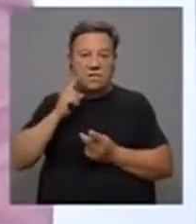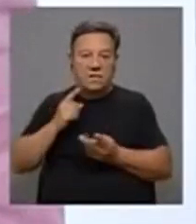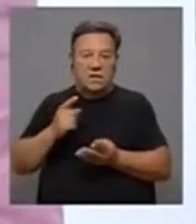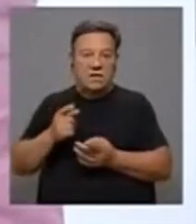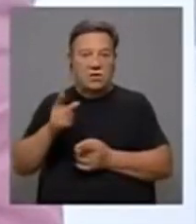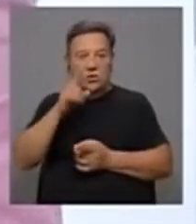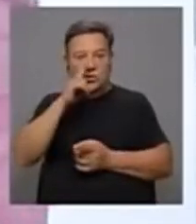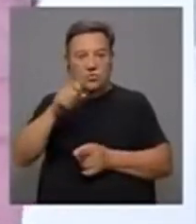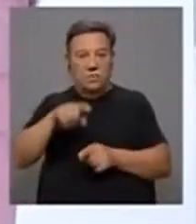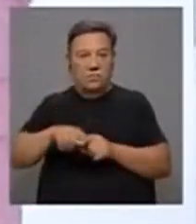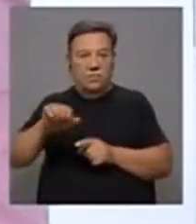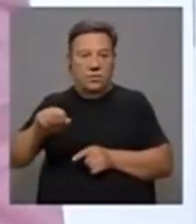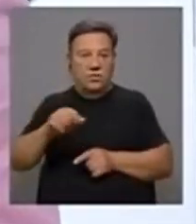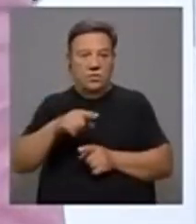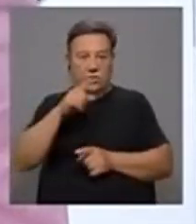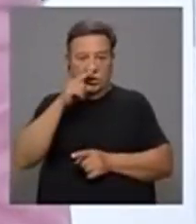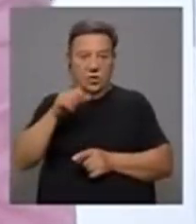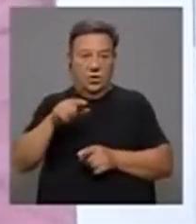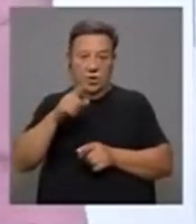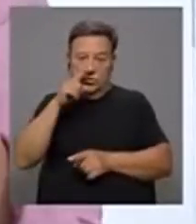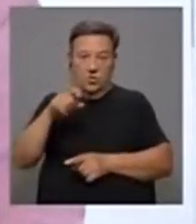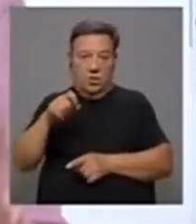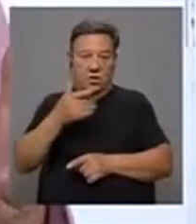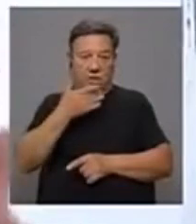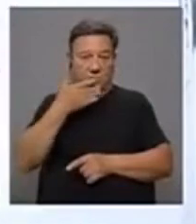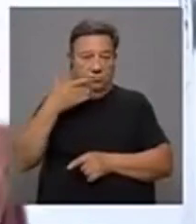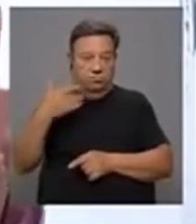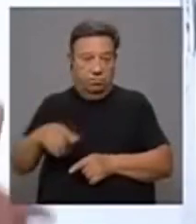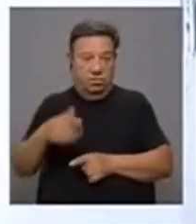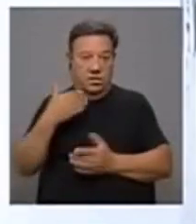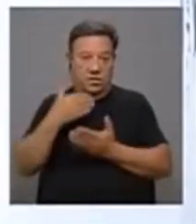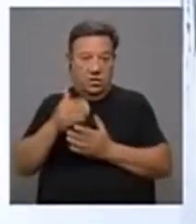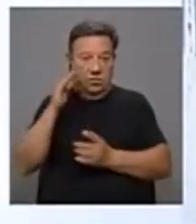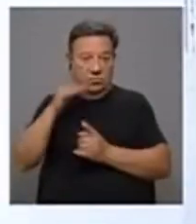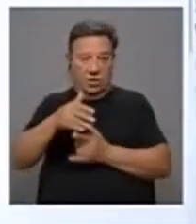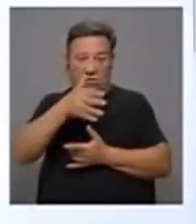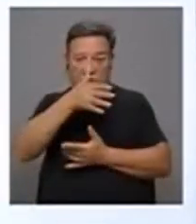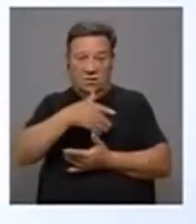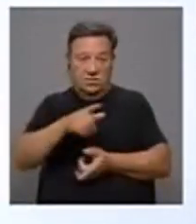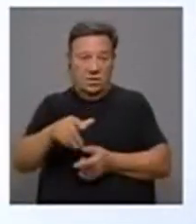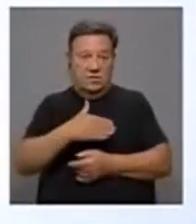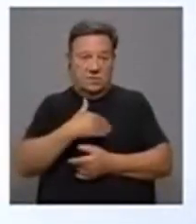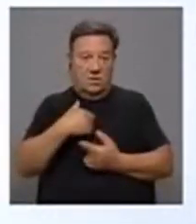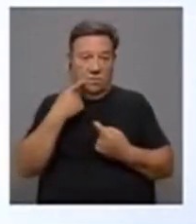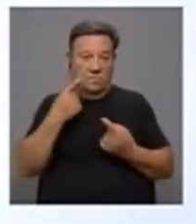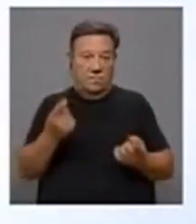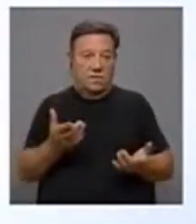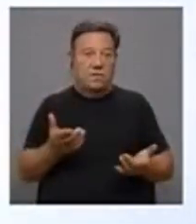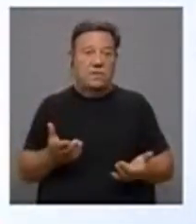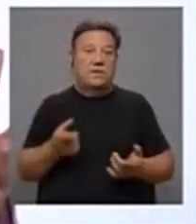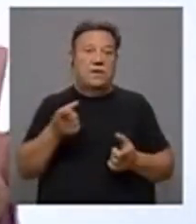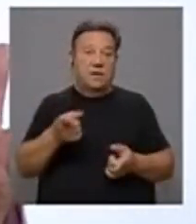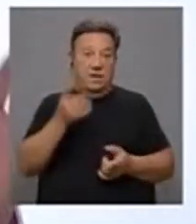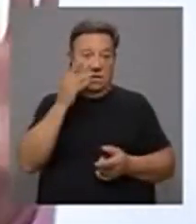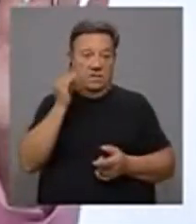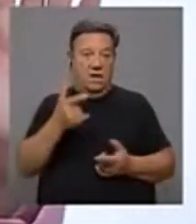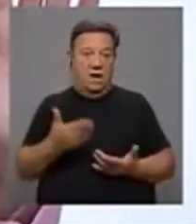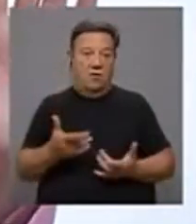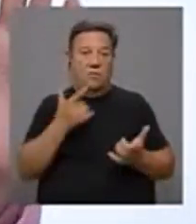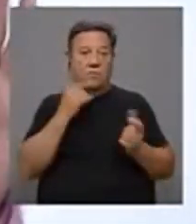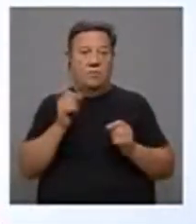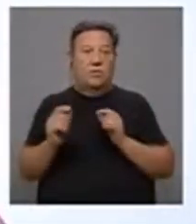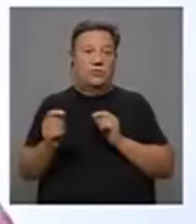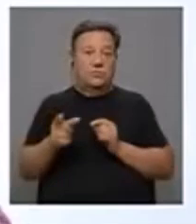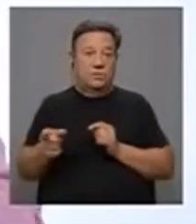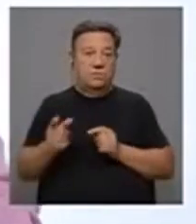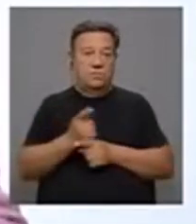Foi uma escolha política, foi uma escolha incompetente e que teve resultados trágicos na saúde pública. E esta ideia de agora não podemos